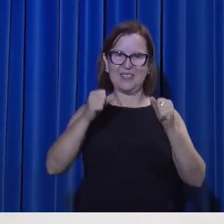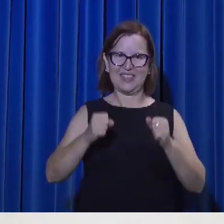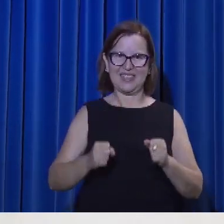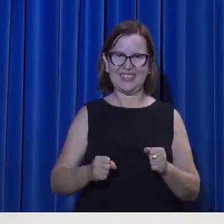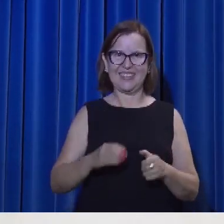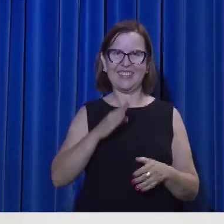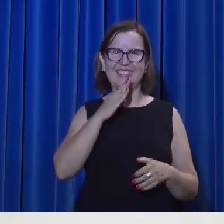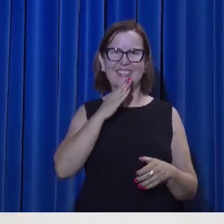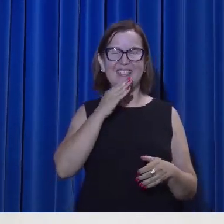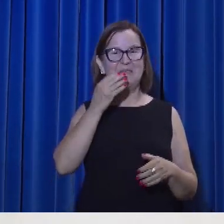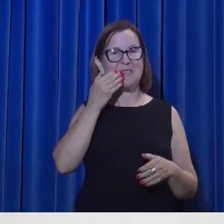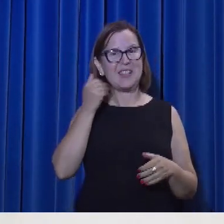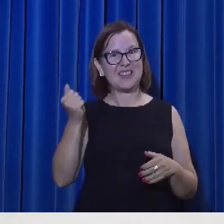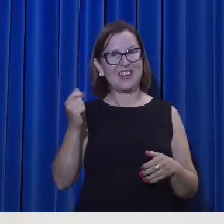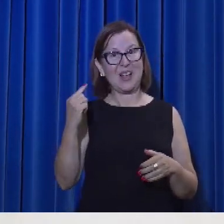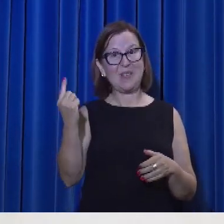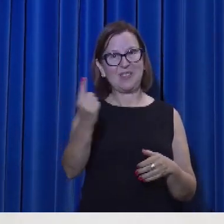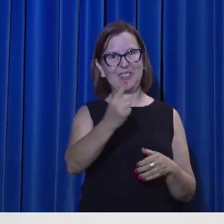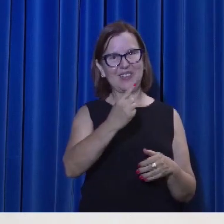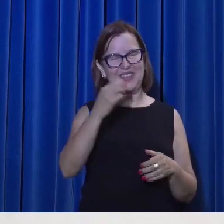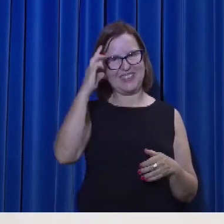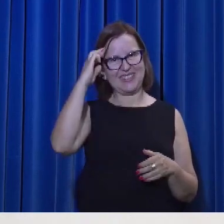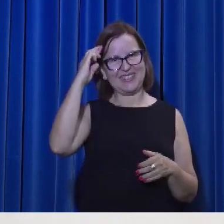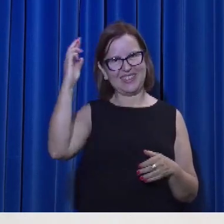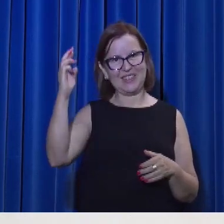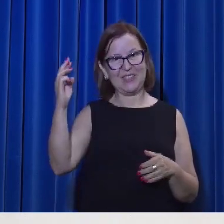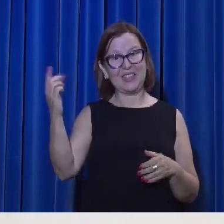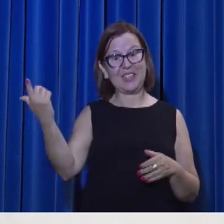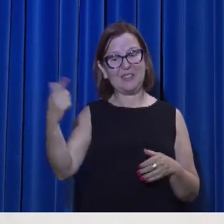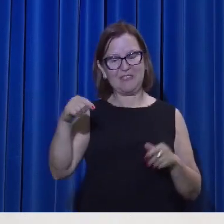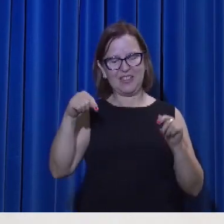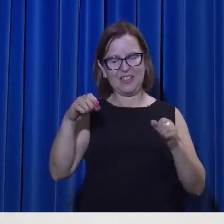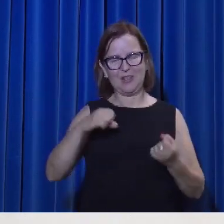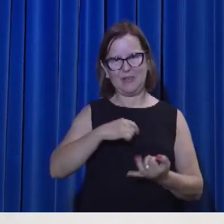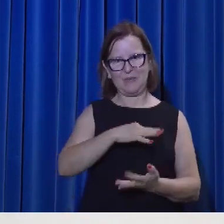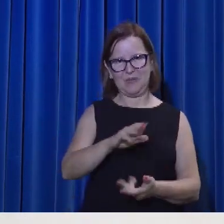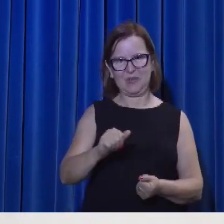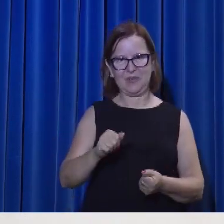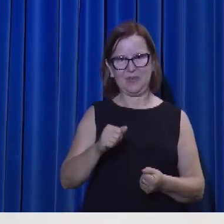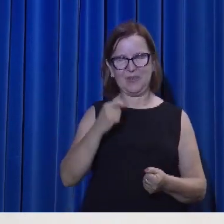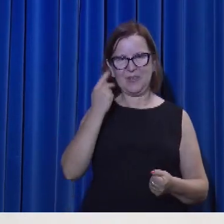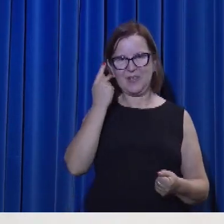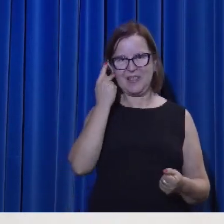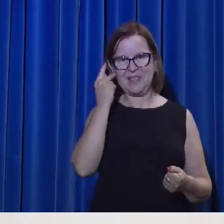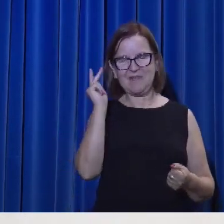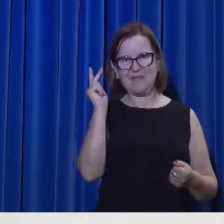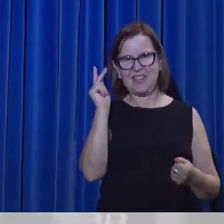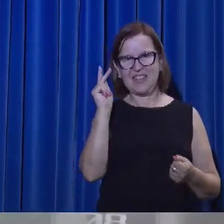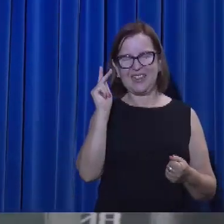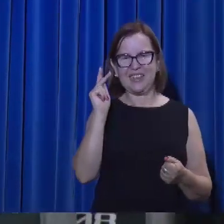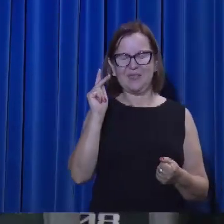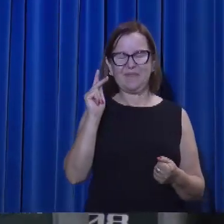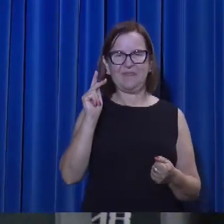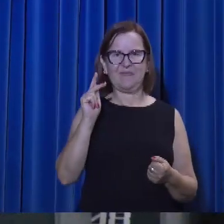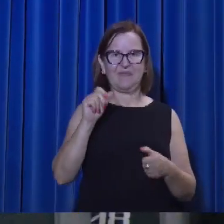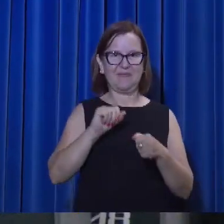conhecer melhor o nosso Senhor, que veio a este mundo justamente para resolver essa questão.